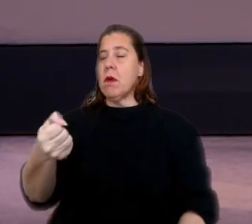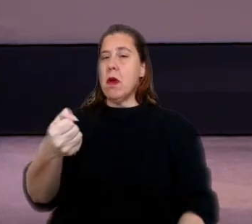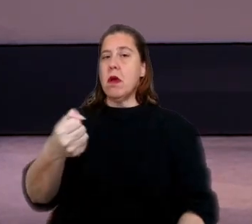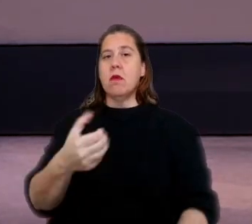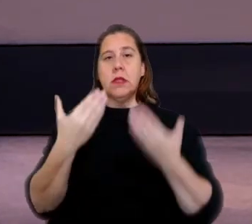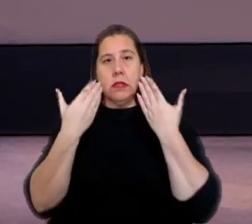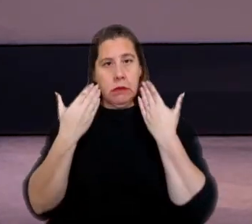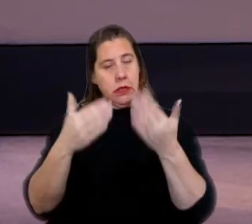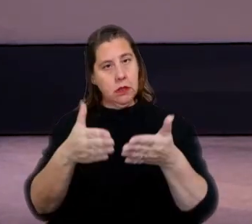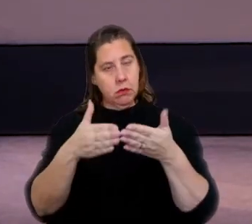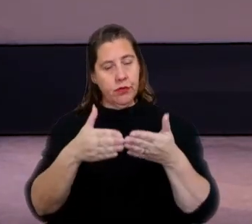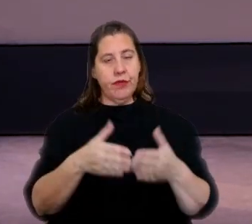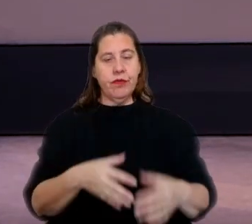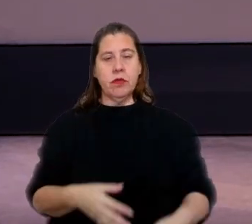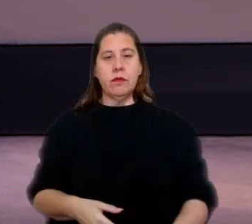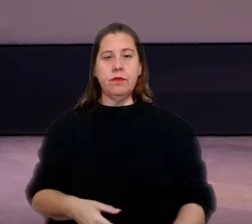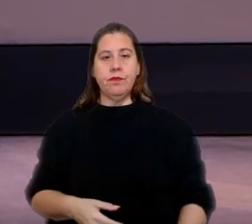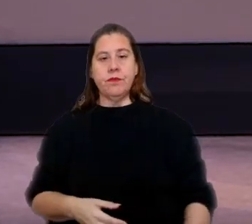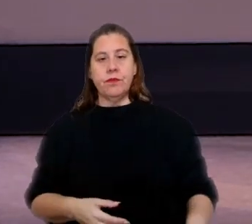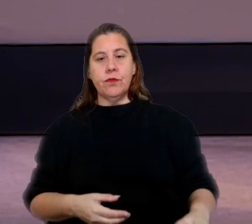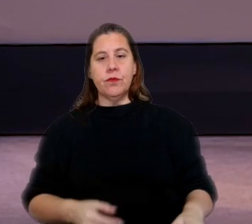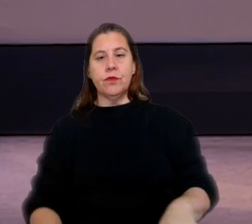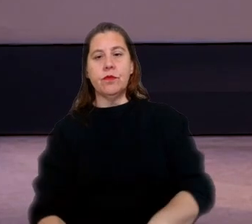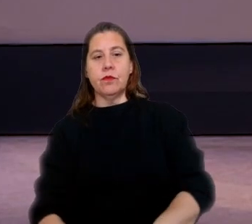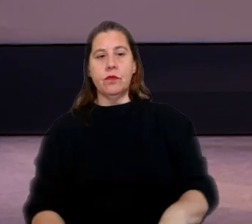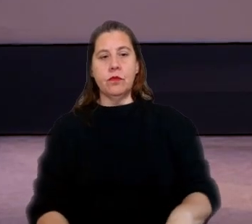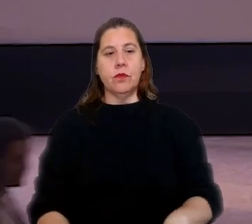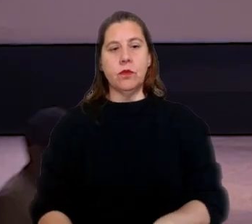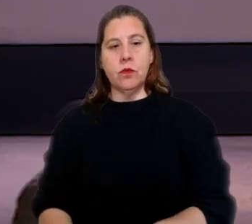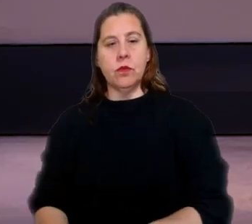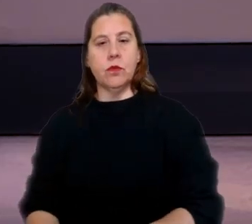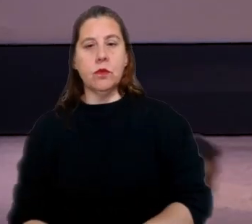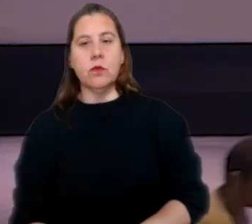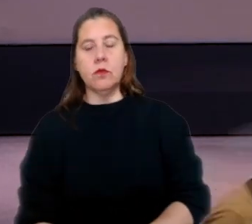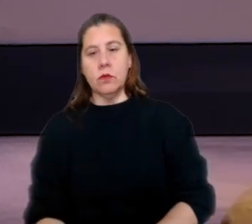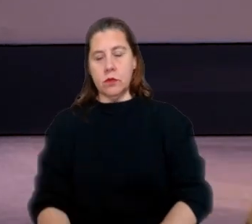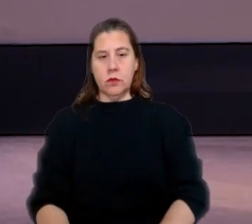e se apresenta, por favor, tá? Quem for falar.